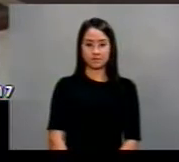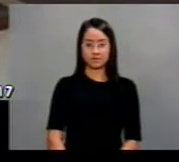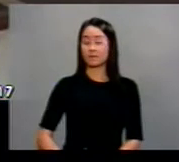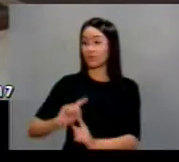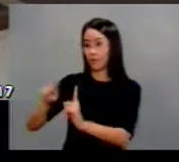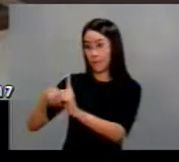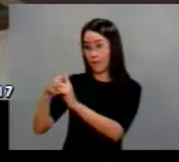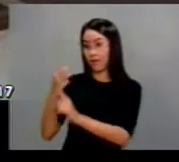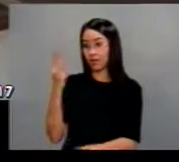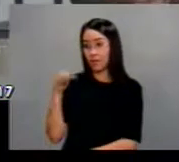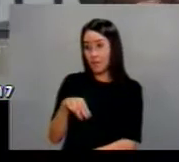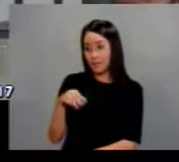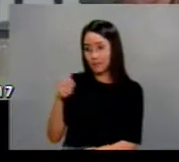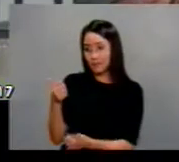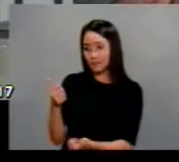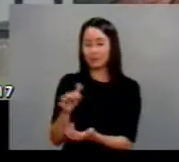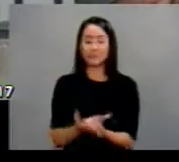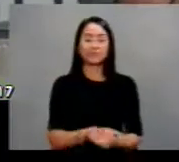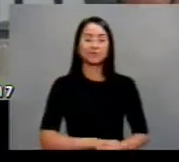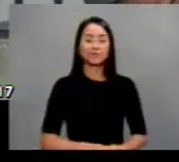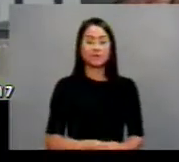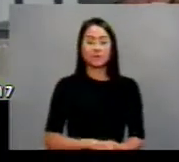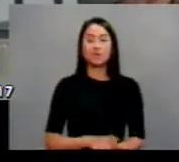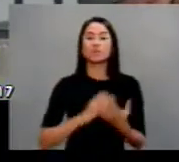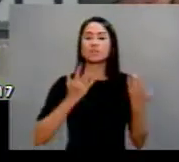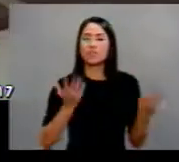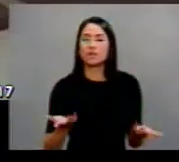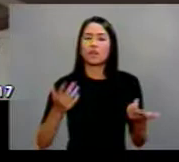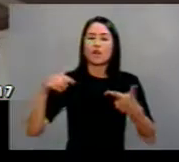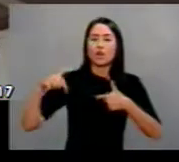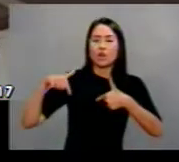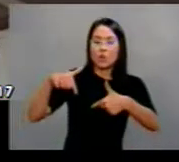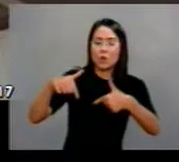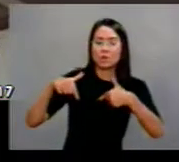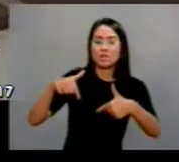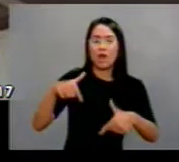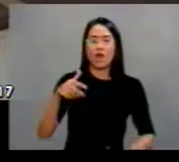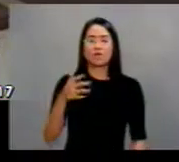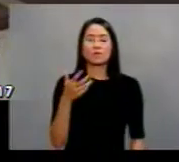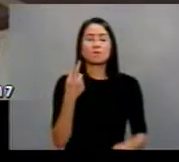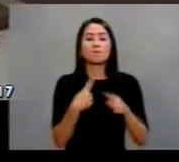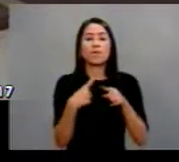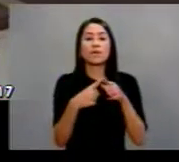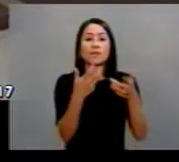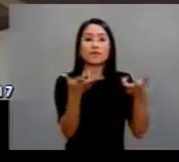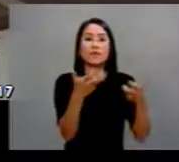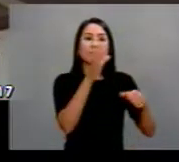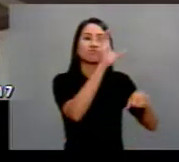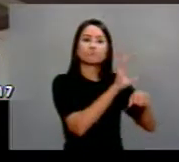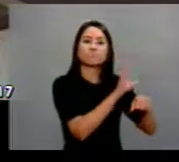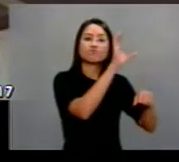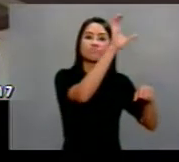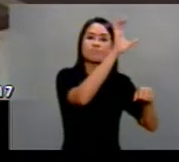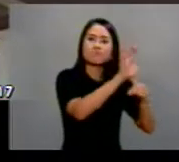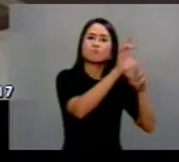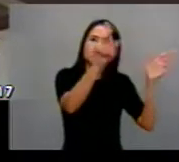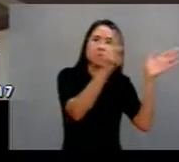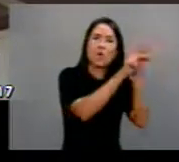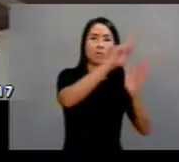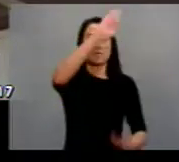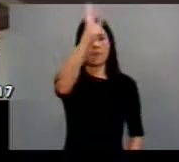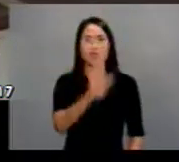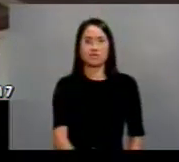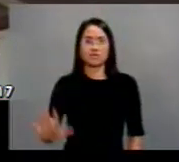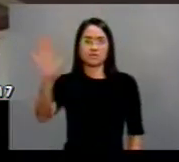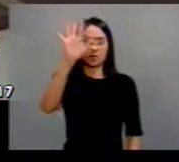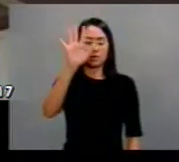Mais 3 minutos para concluir. Deputado. Aqueles que lutaram para garantir na Constituinte a constitucionalização de direitos sociais.